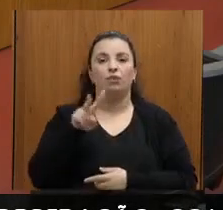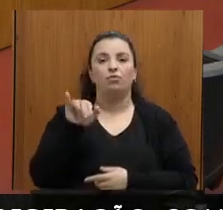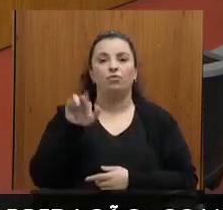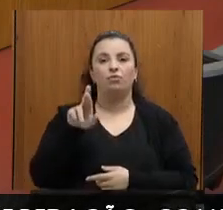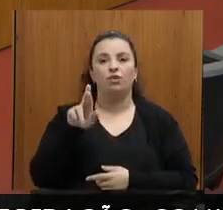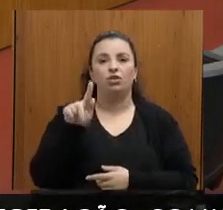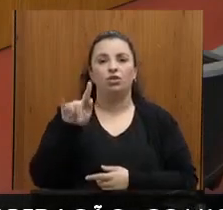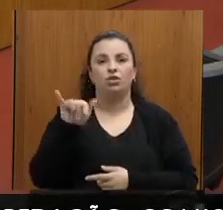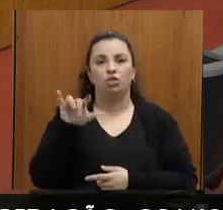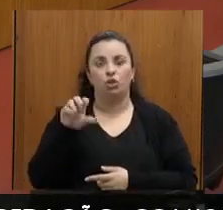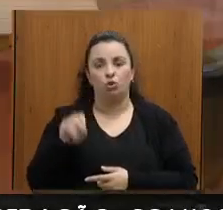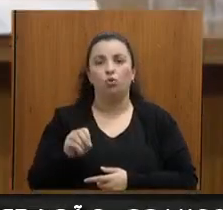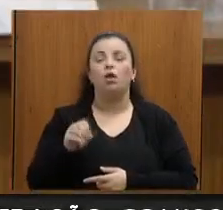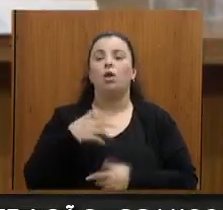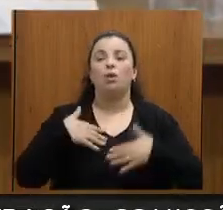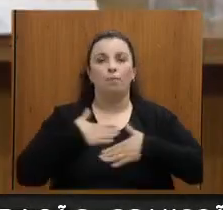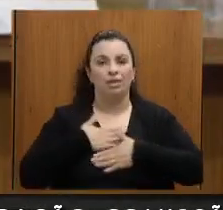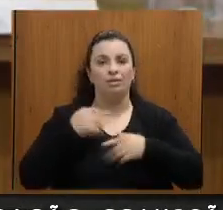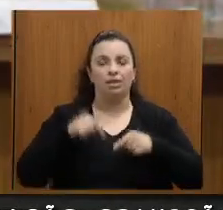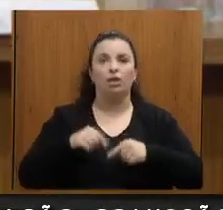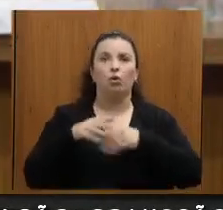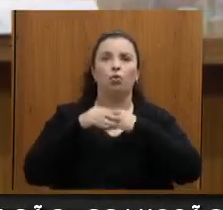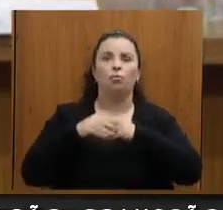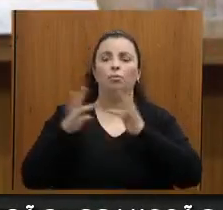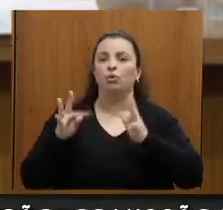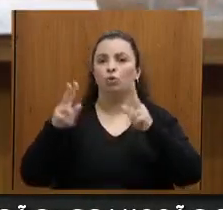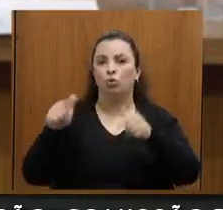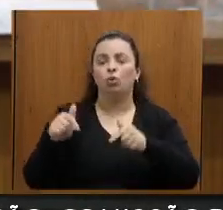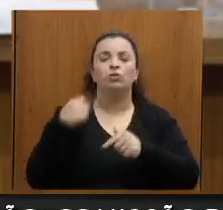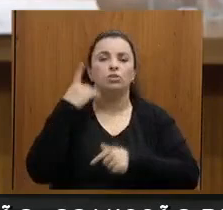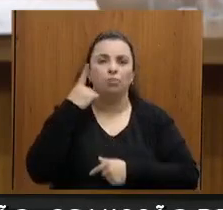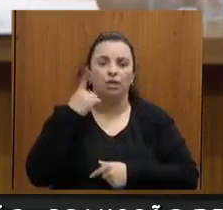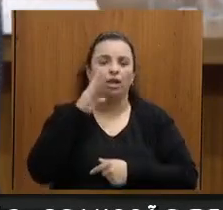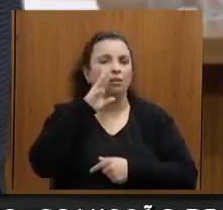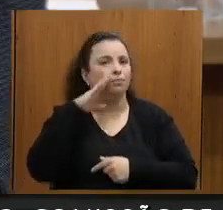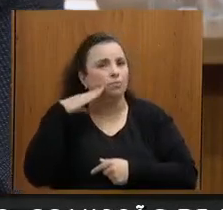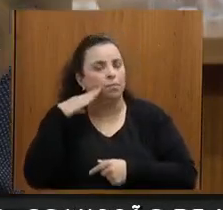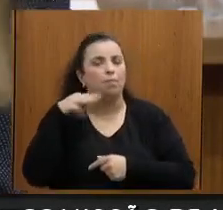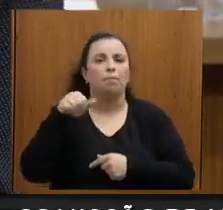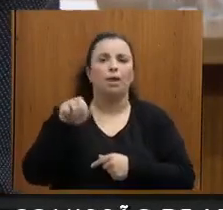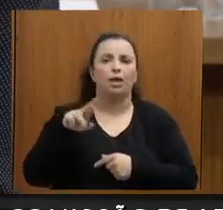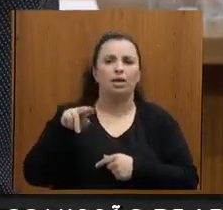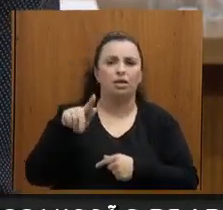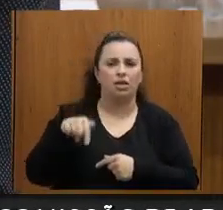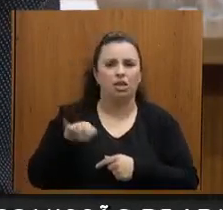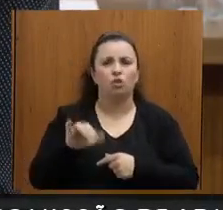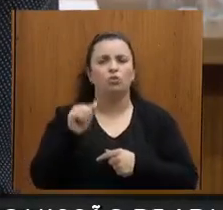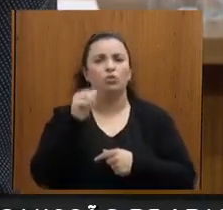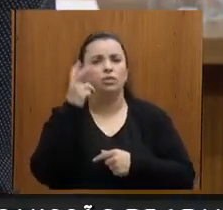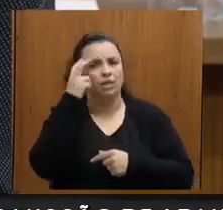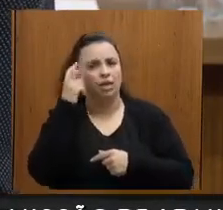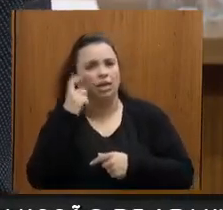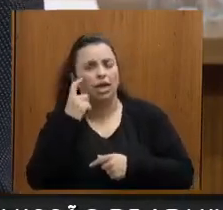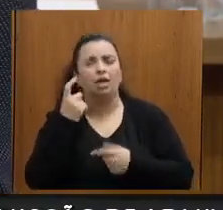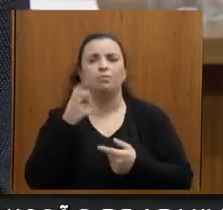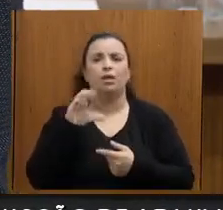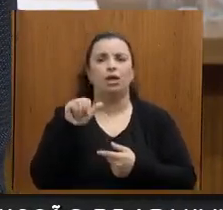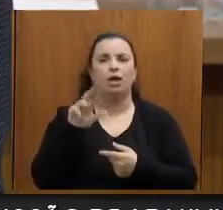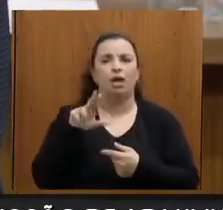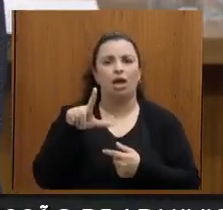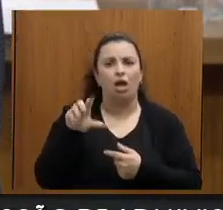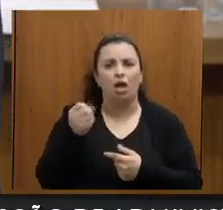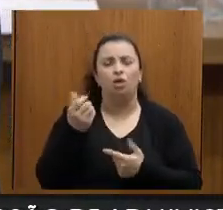cumprimentar o deputado Beatriz Serqueira, o deputado Marquinho Lemos, o deputado Zé Guilherme, o deputado Carlos Pimenta, o deputado Gil